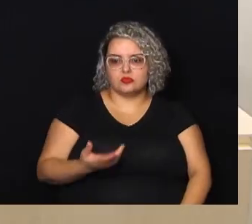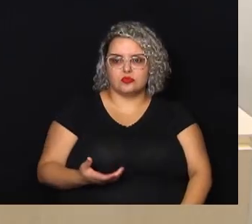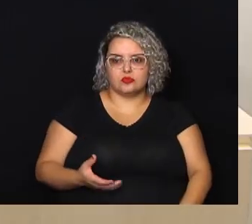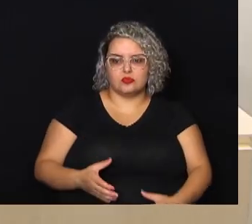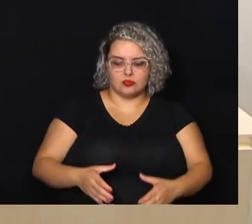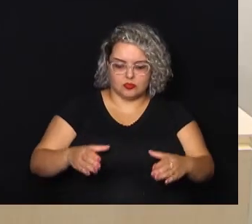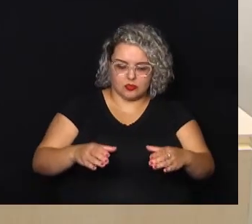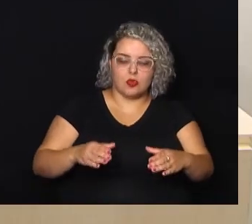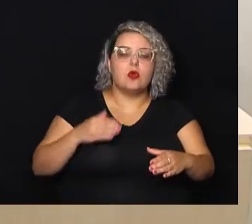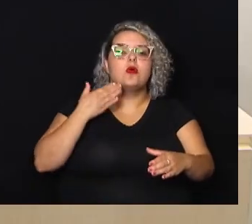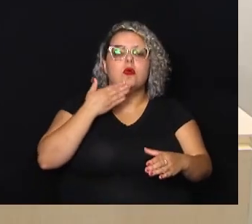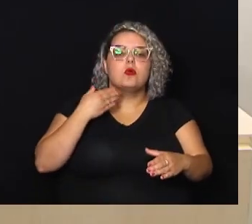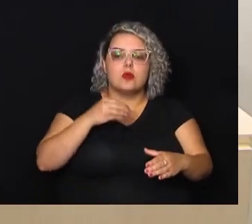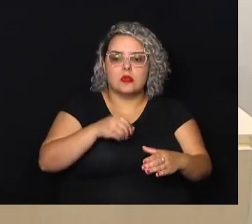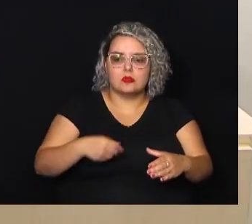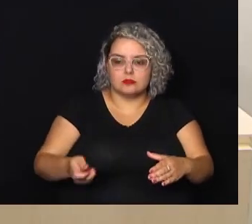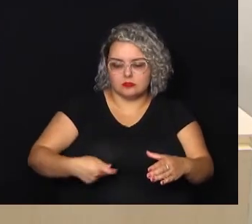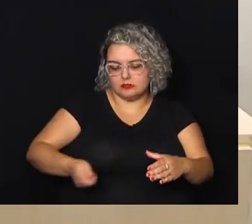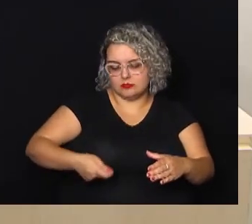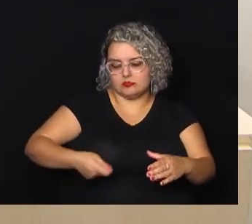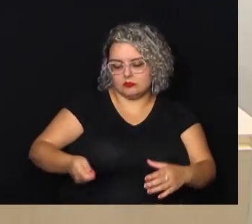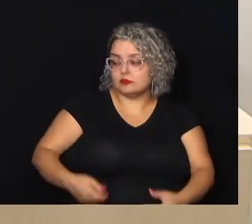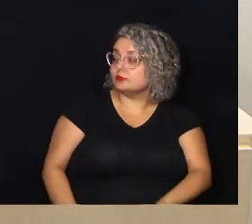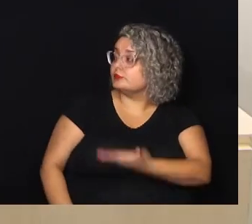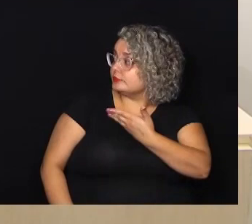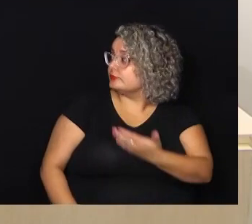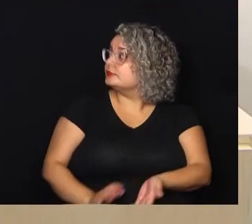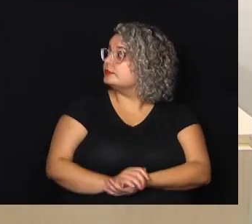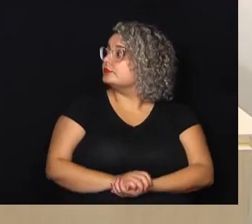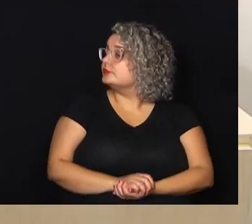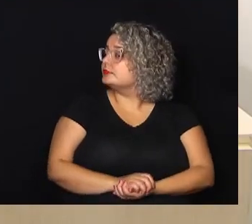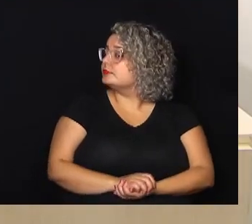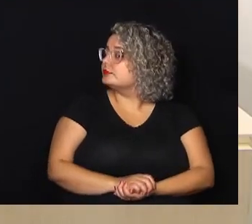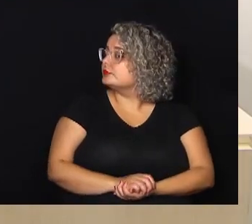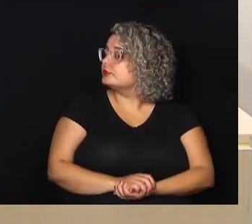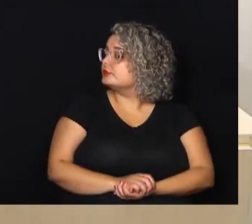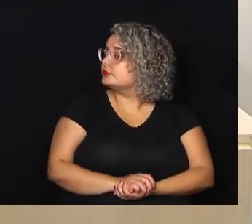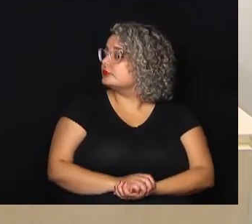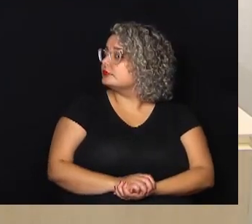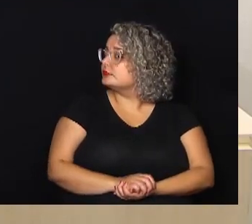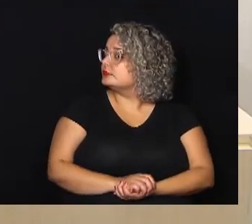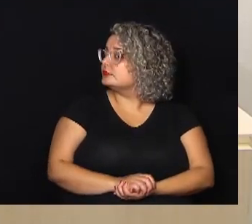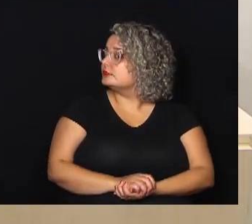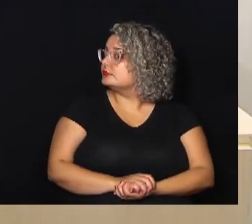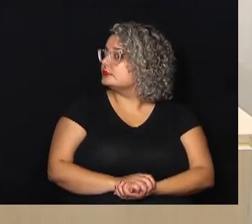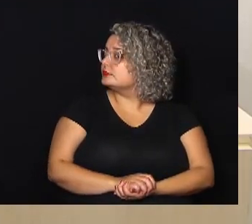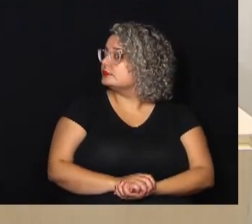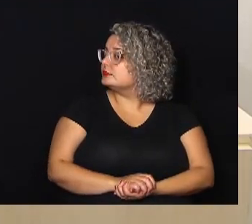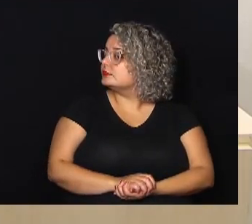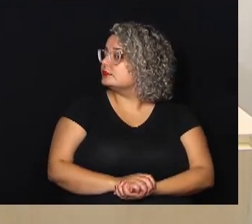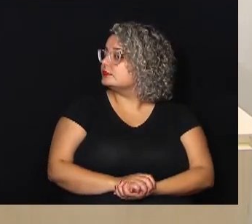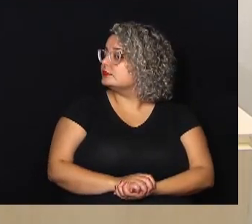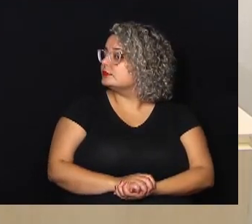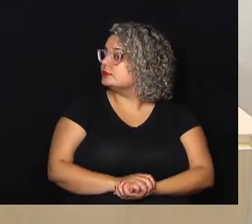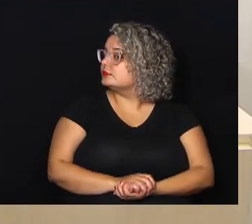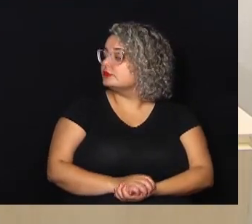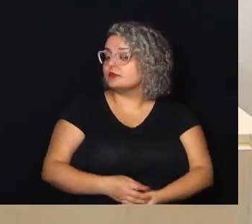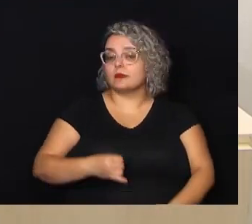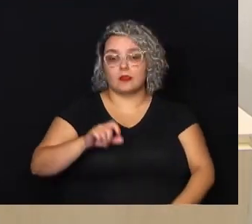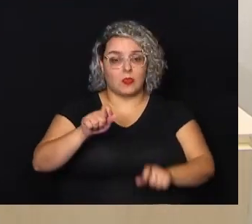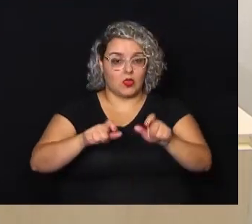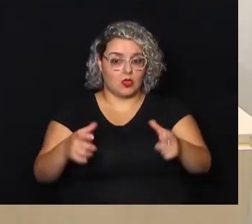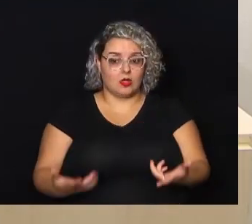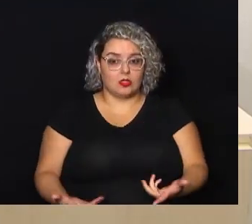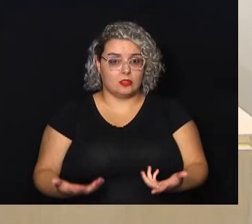biscoitinhos aqui no bowl com açúcar e só dá uma chacoalhadinha assim, ó. E com eles... Se a